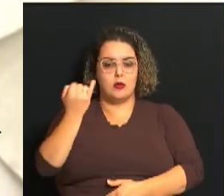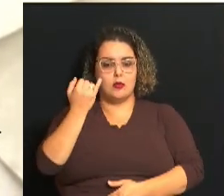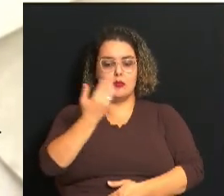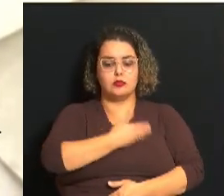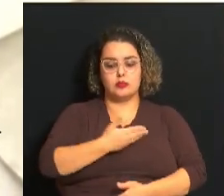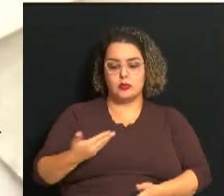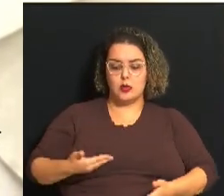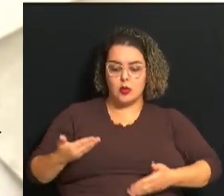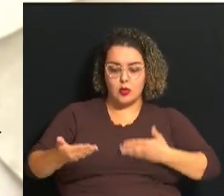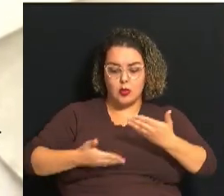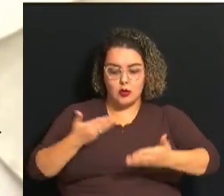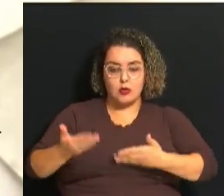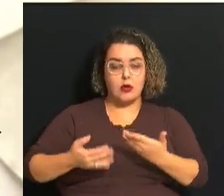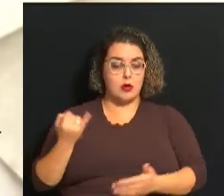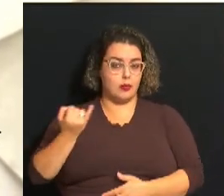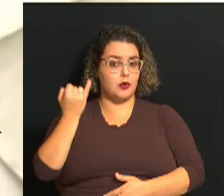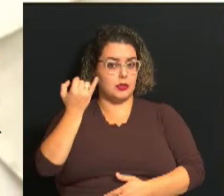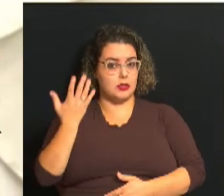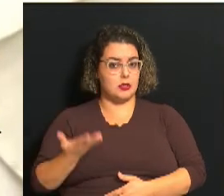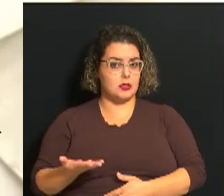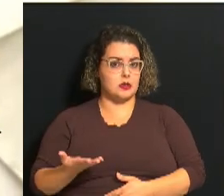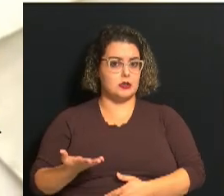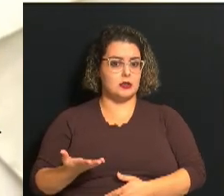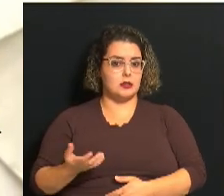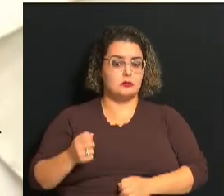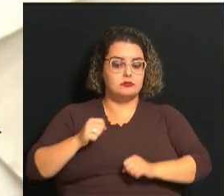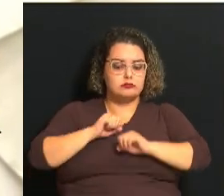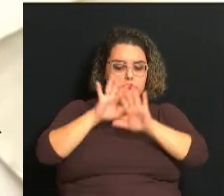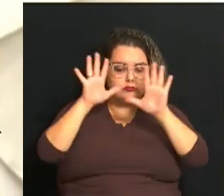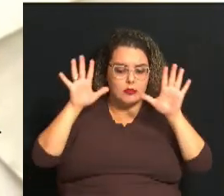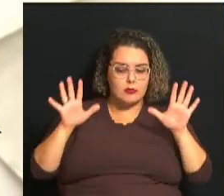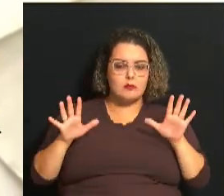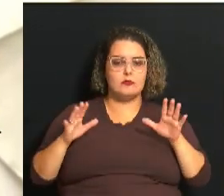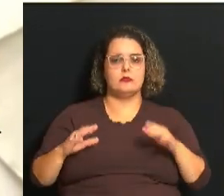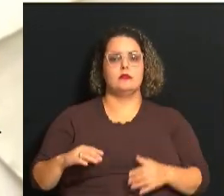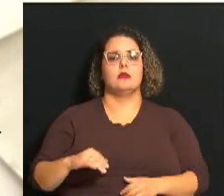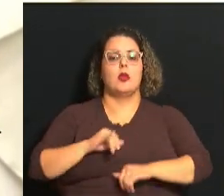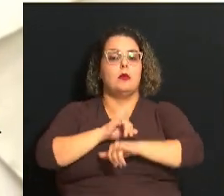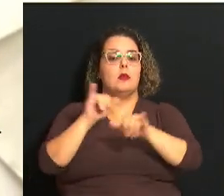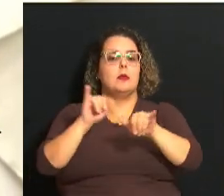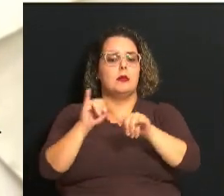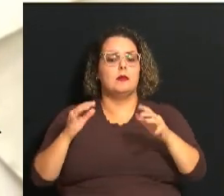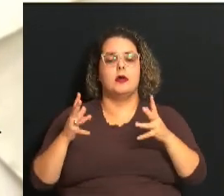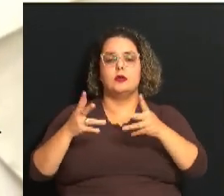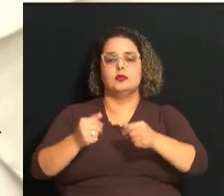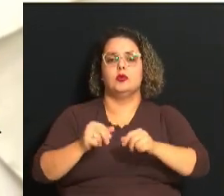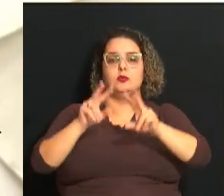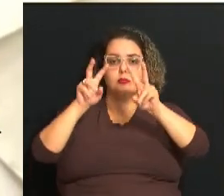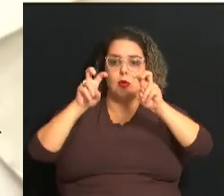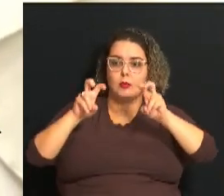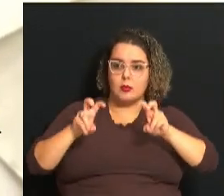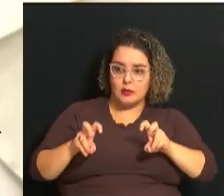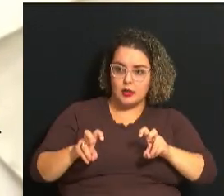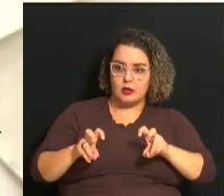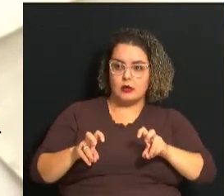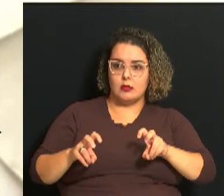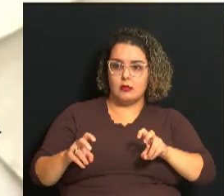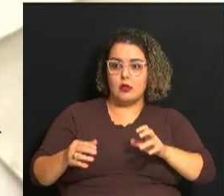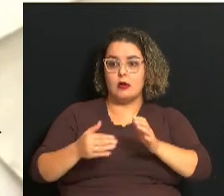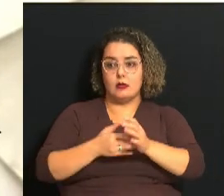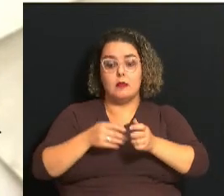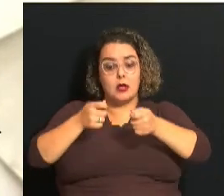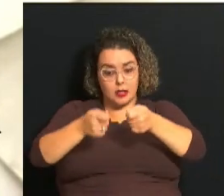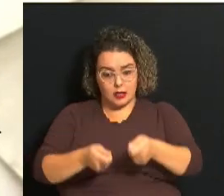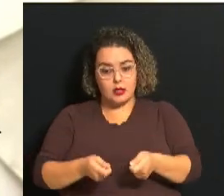funcionalismo público ela tenta é da Luz ela tenta publicizar divulgar todos os temas até é de